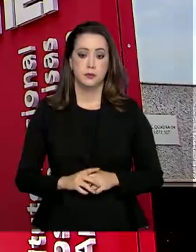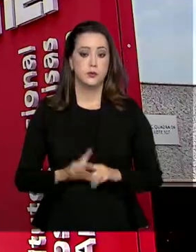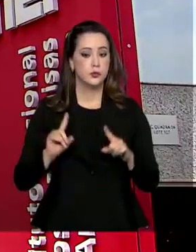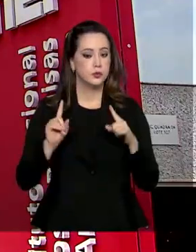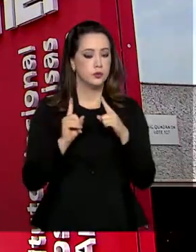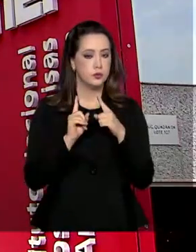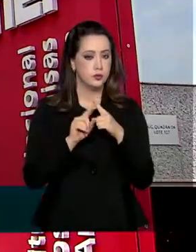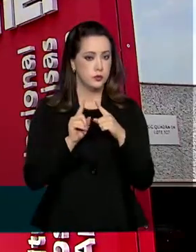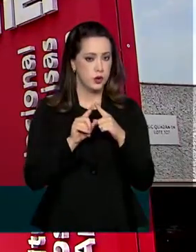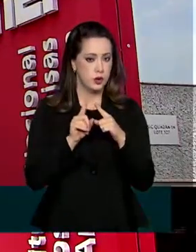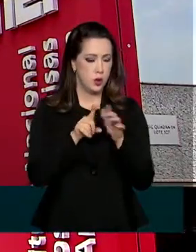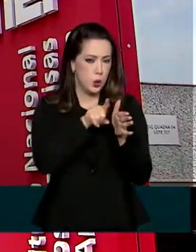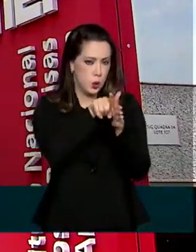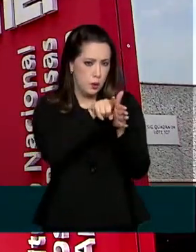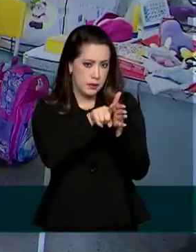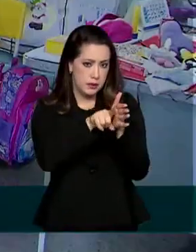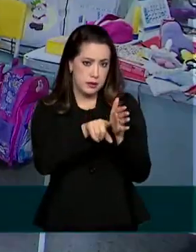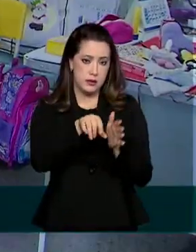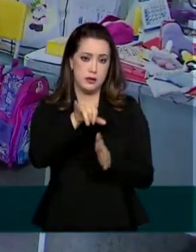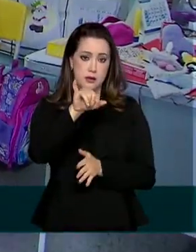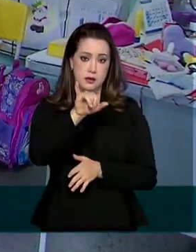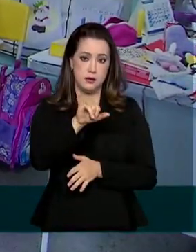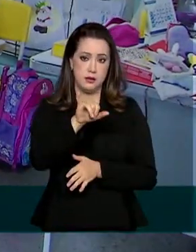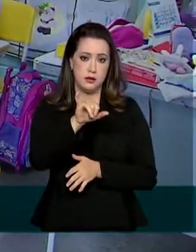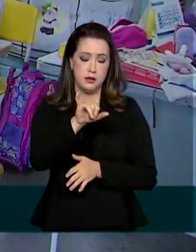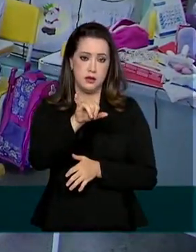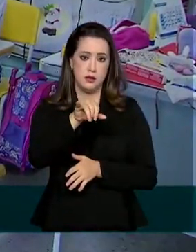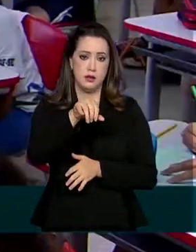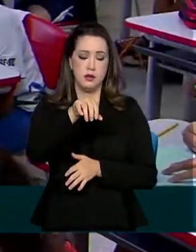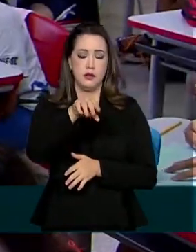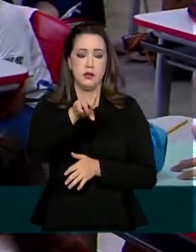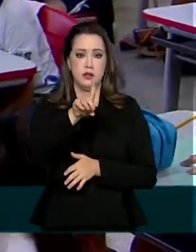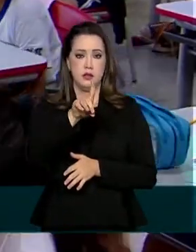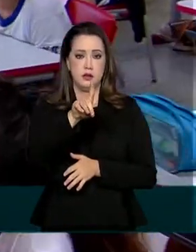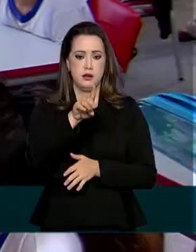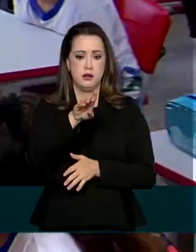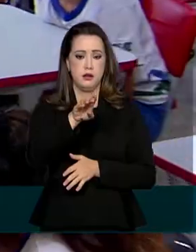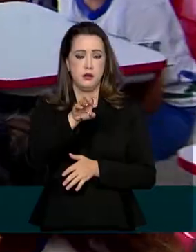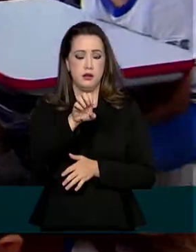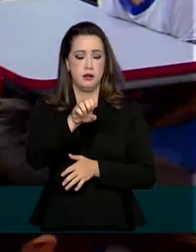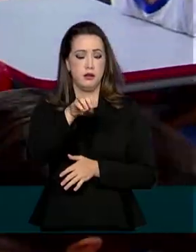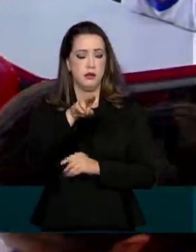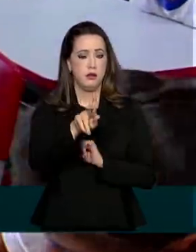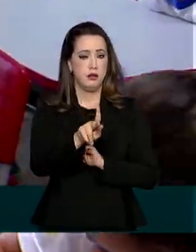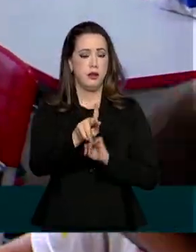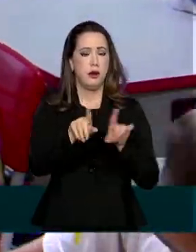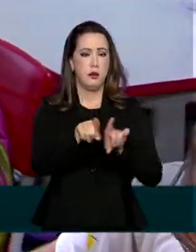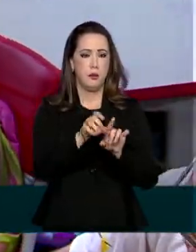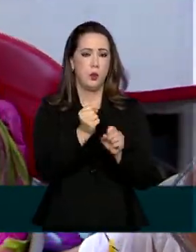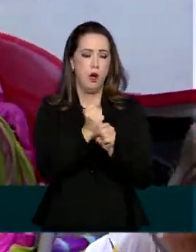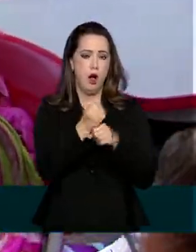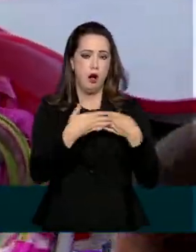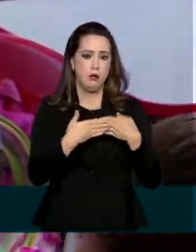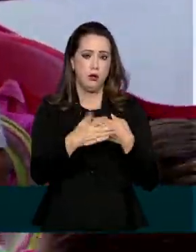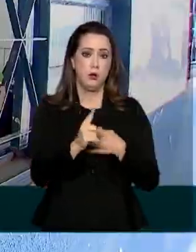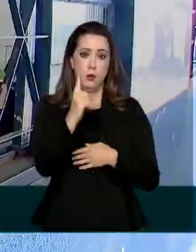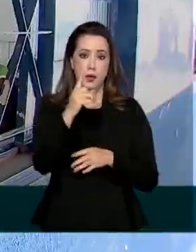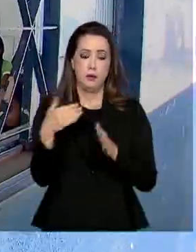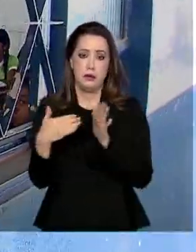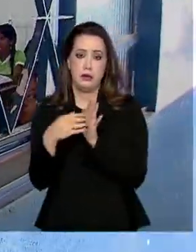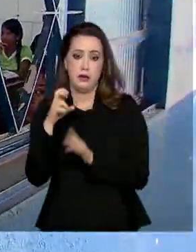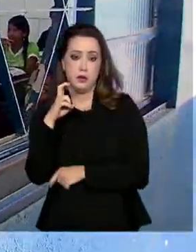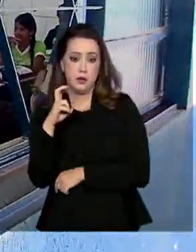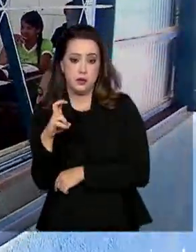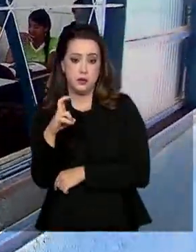com o levantamento feito pelo INEP, nos anos iniciais do ensino fundamental, período que vai do primeiro ao quinto ano,